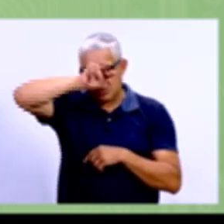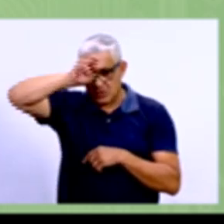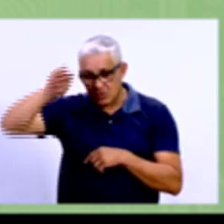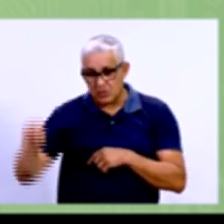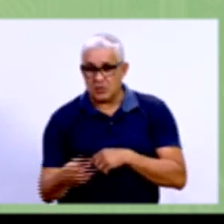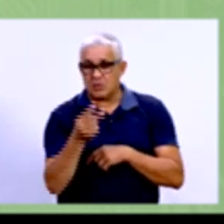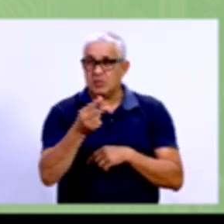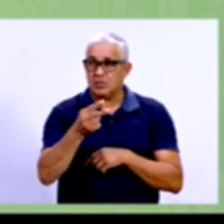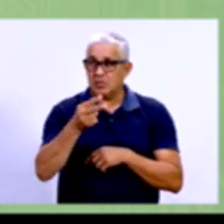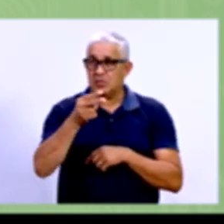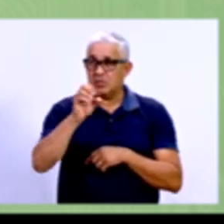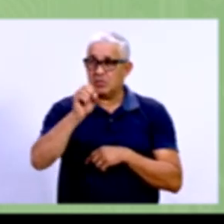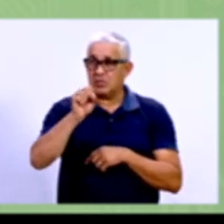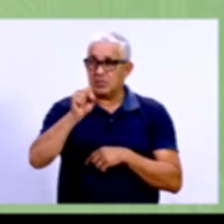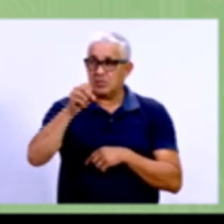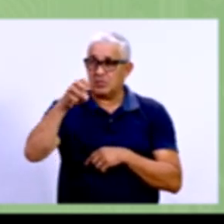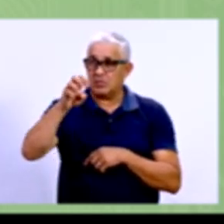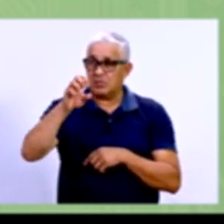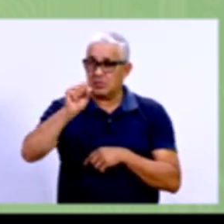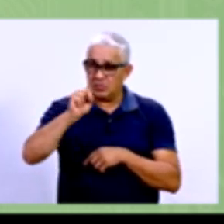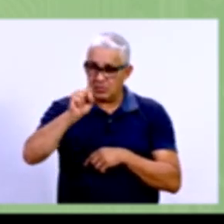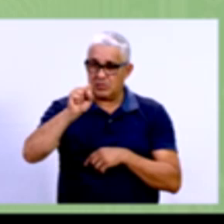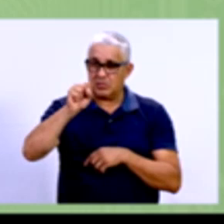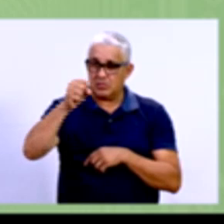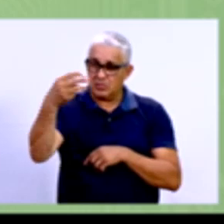2.083.900, menos os